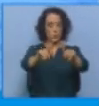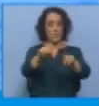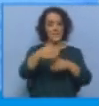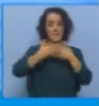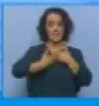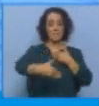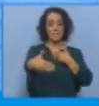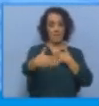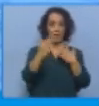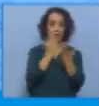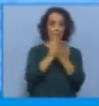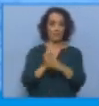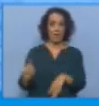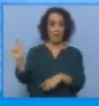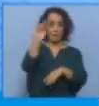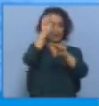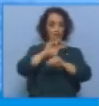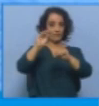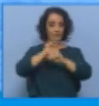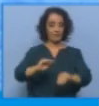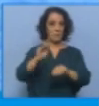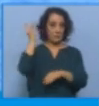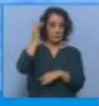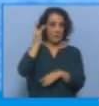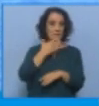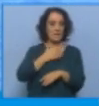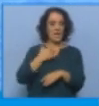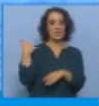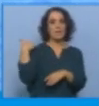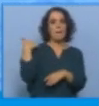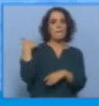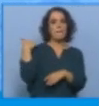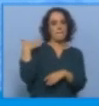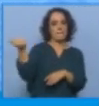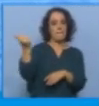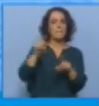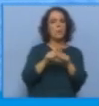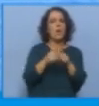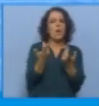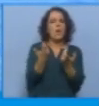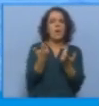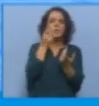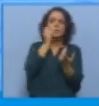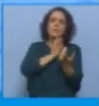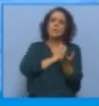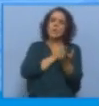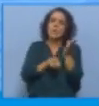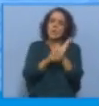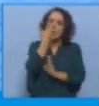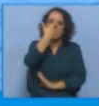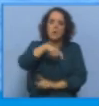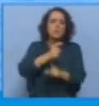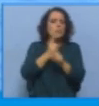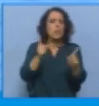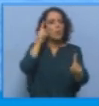dos Seminários nos alerta e nos desperta para isso, descobrir isso. Senhor, porquê é que me criaste? Para que me criaste?